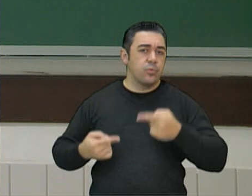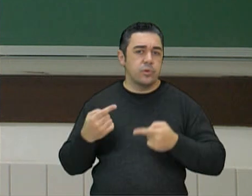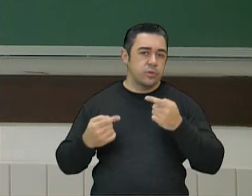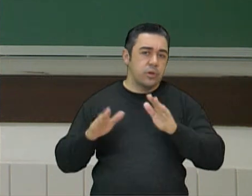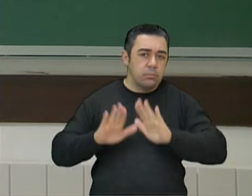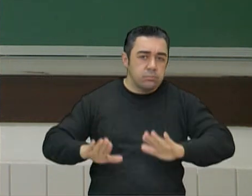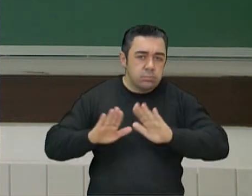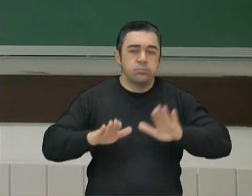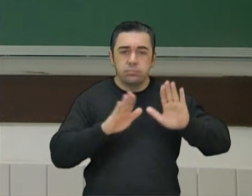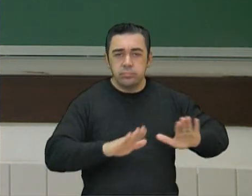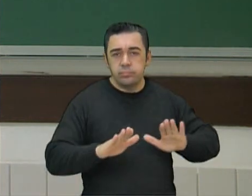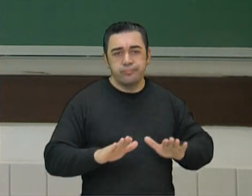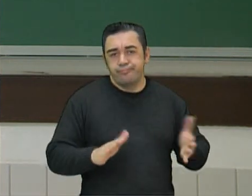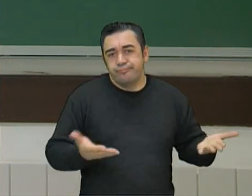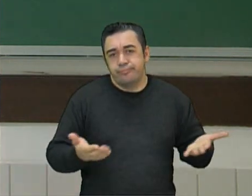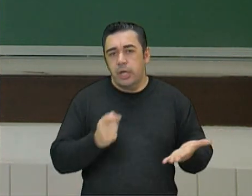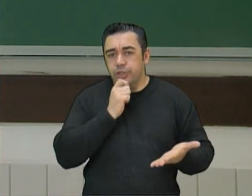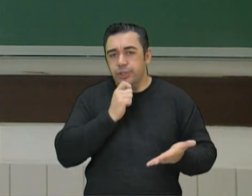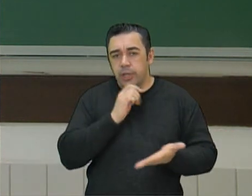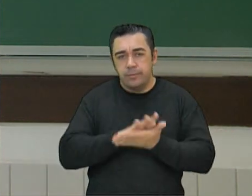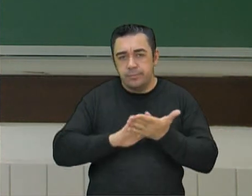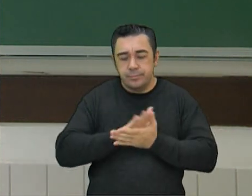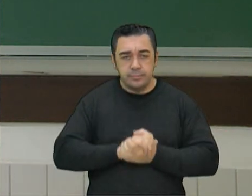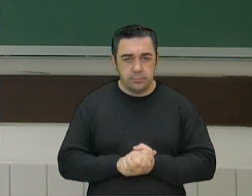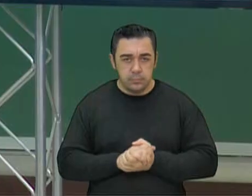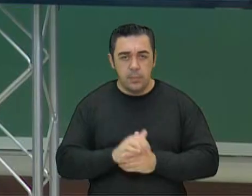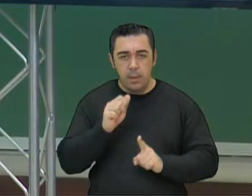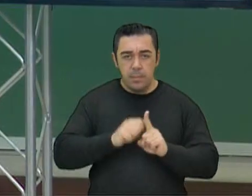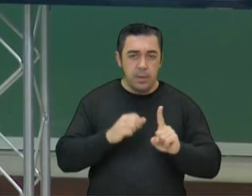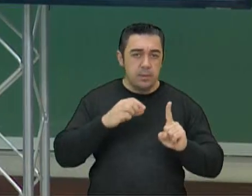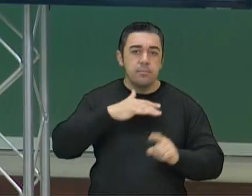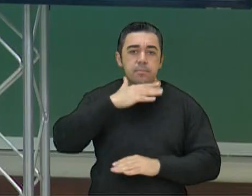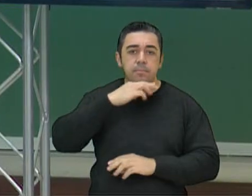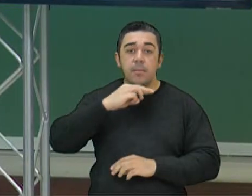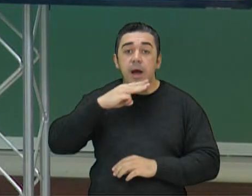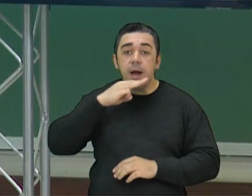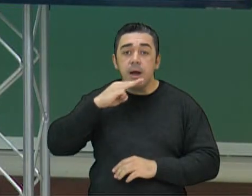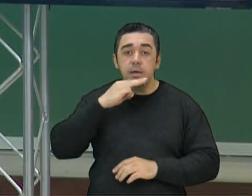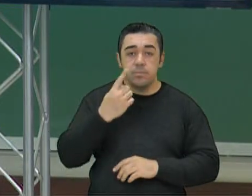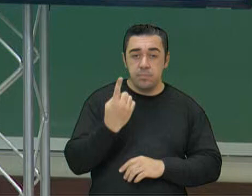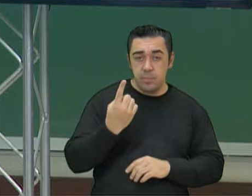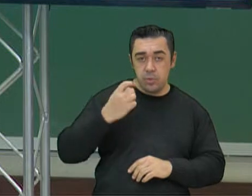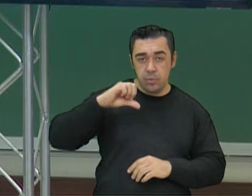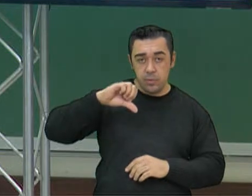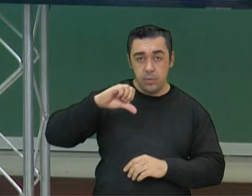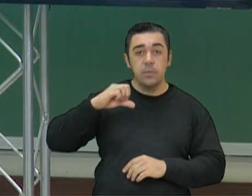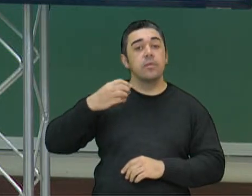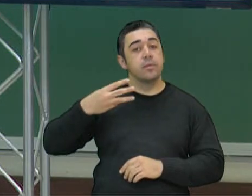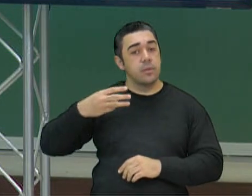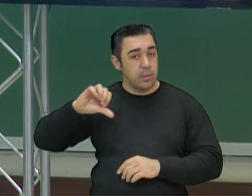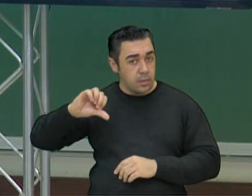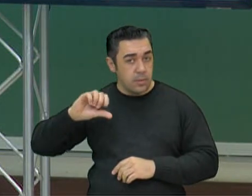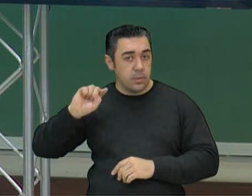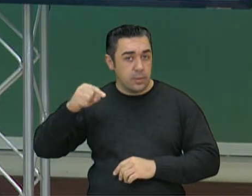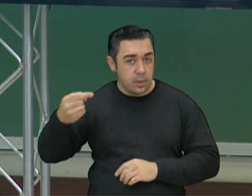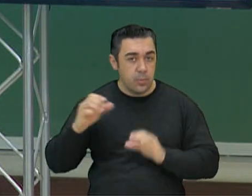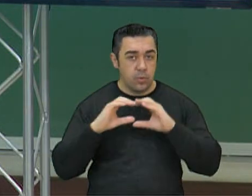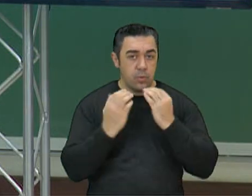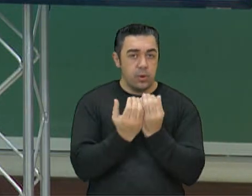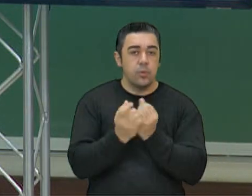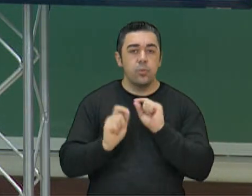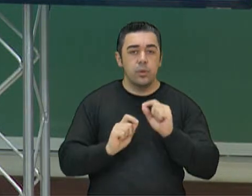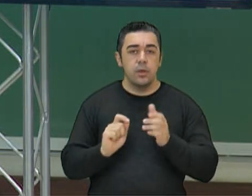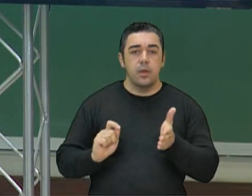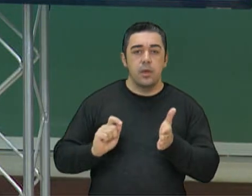tinha pouco efeito. Março de 39, depois da Conferência de Munique, os nazistas